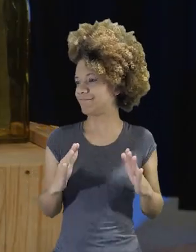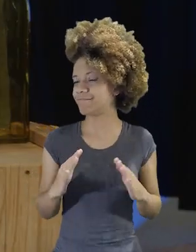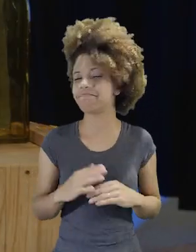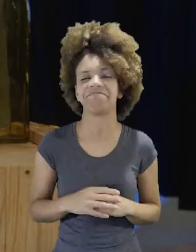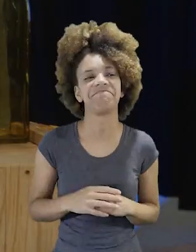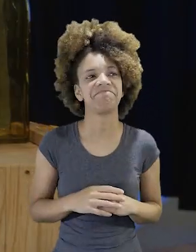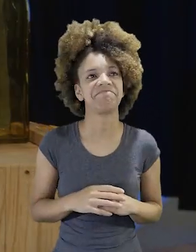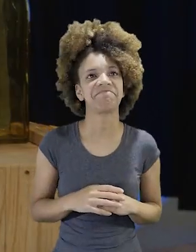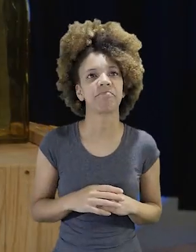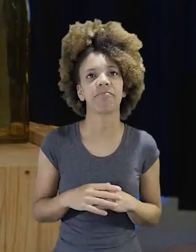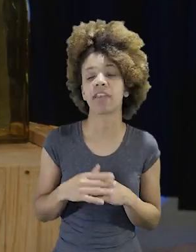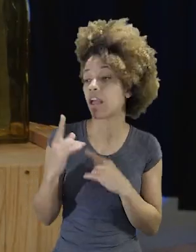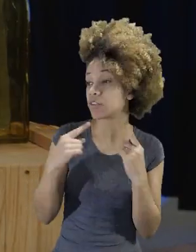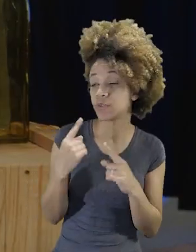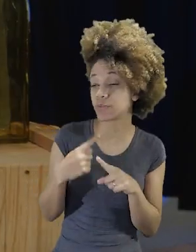e